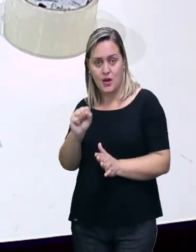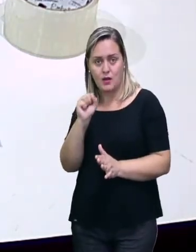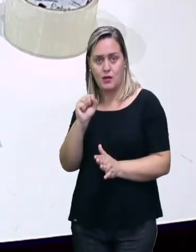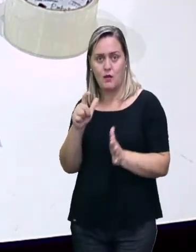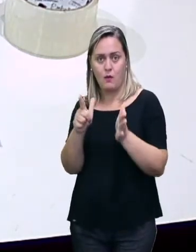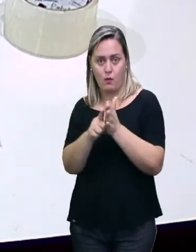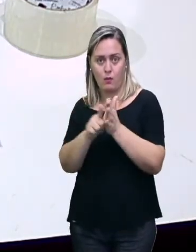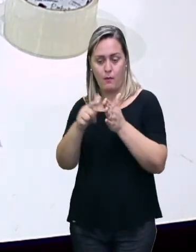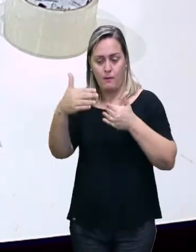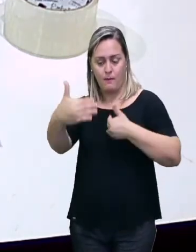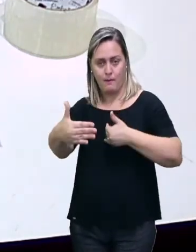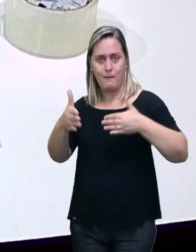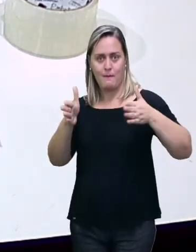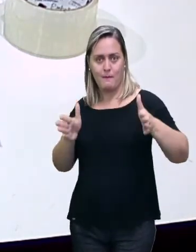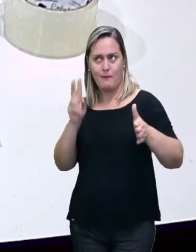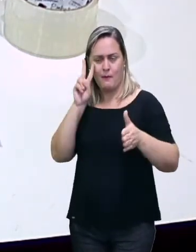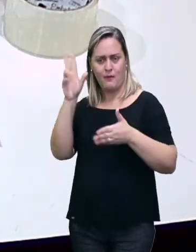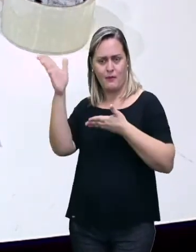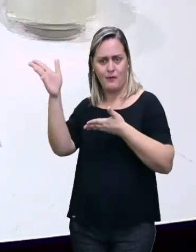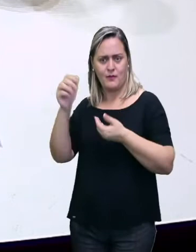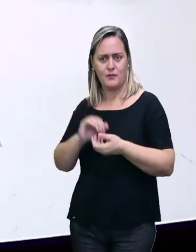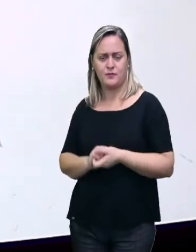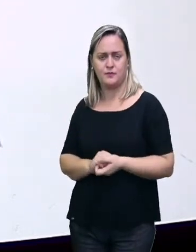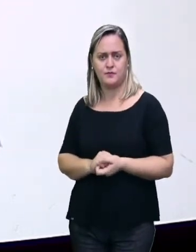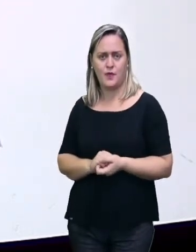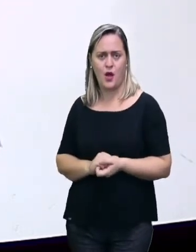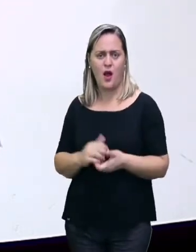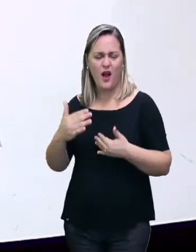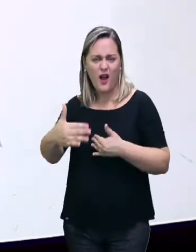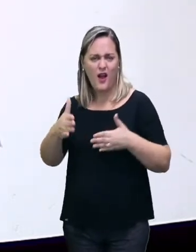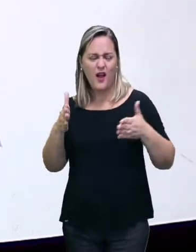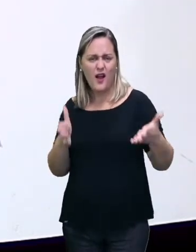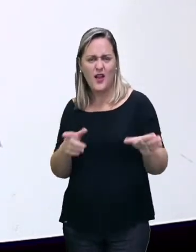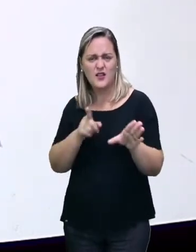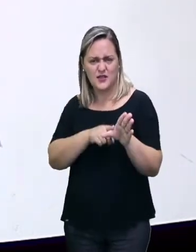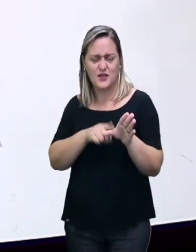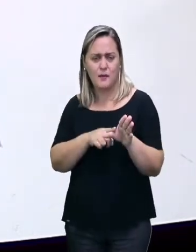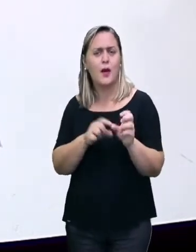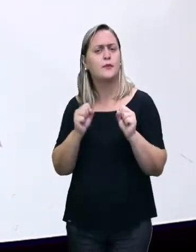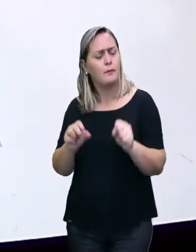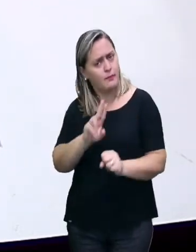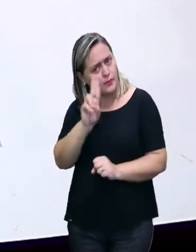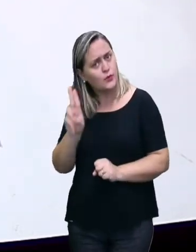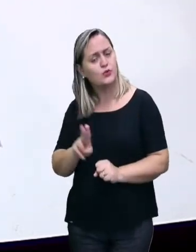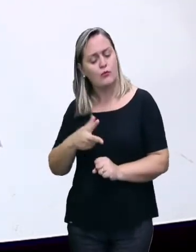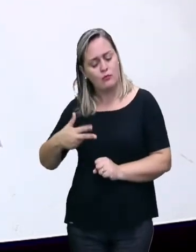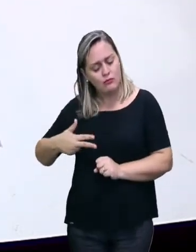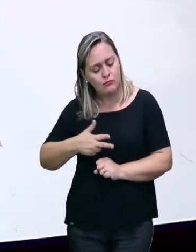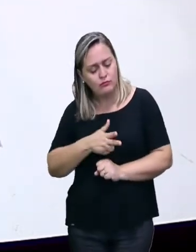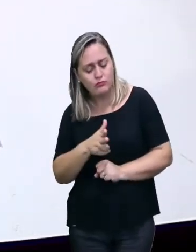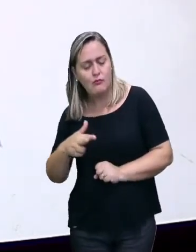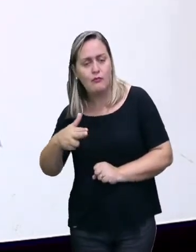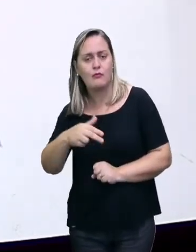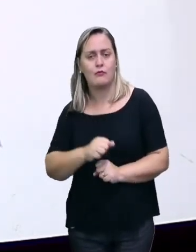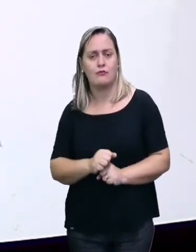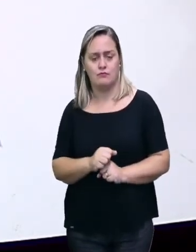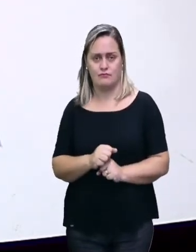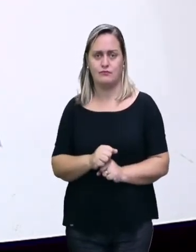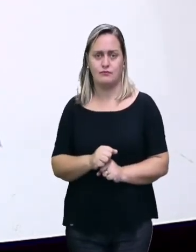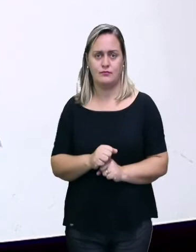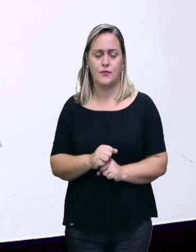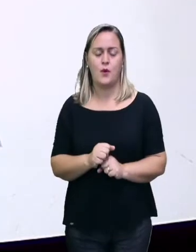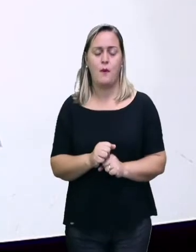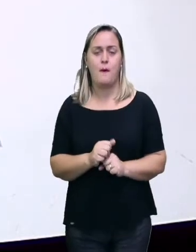O meu aqui tá branquinho porque eu utilizei de uma caixa de sapato. Eu não coloquei, eu peguei um papelão